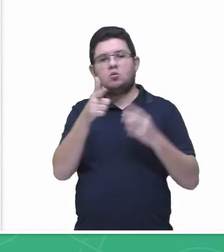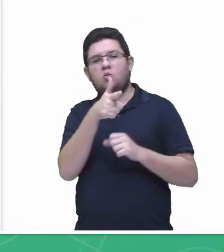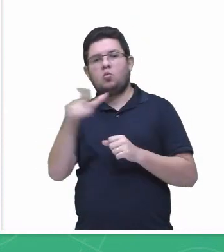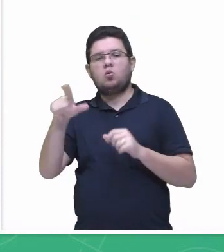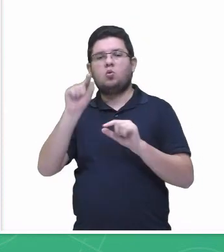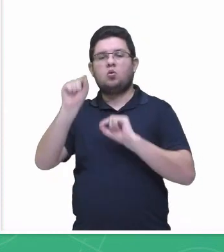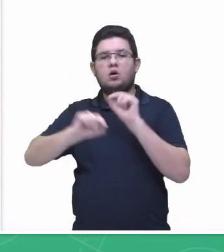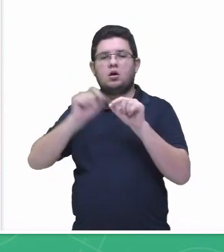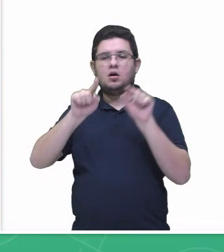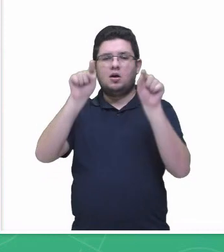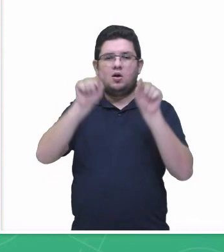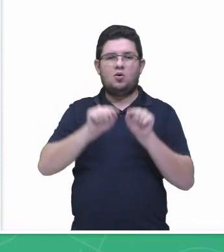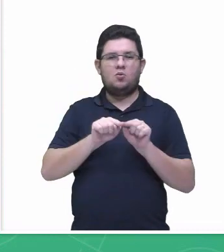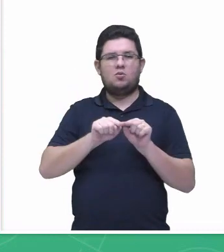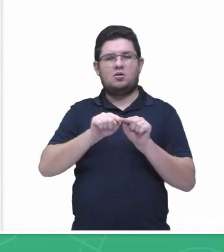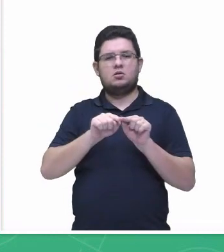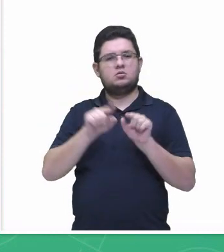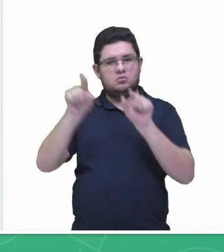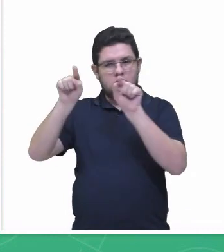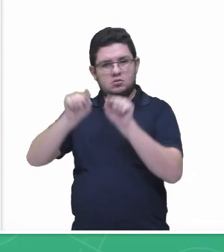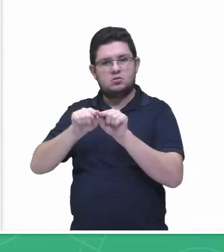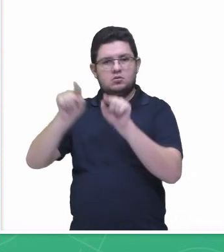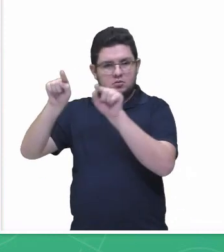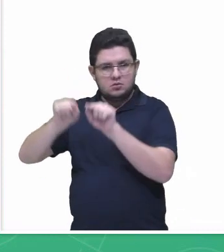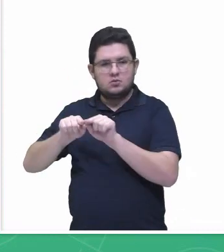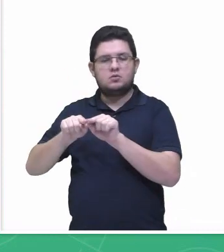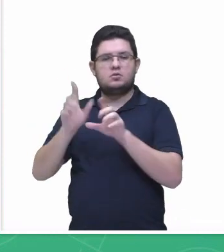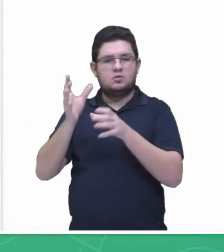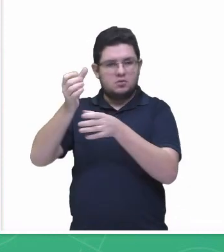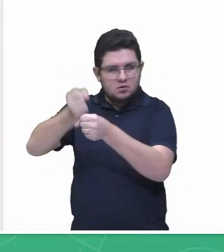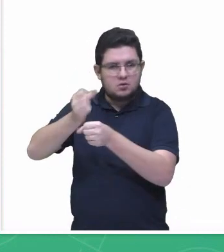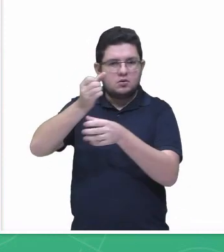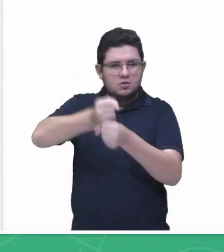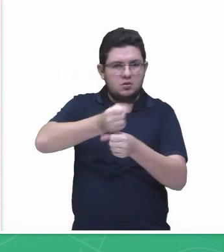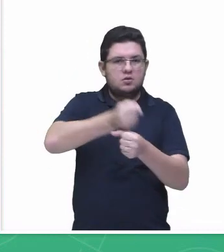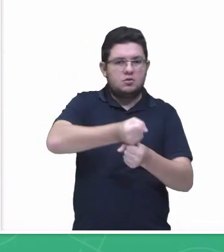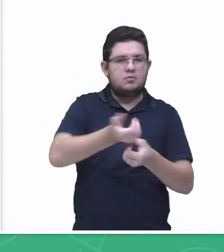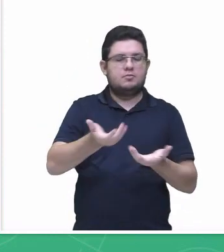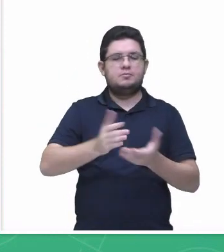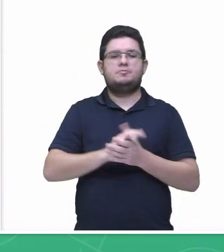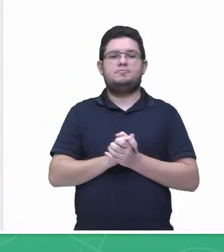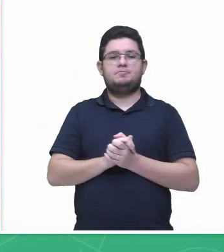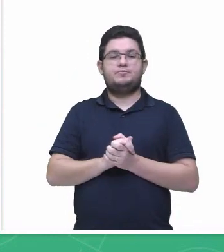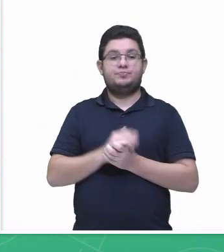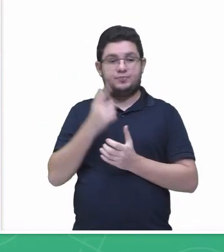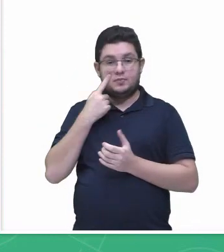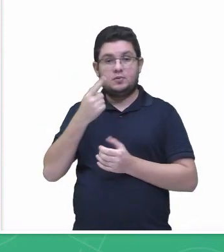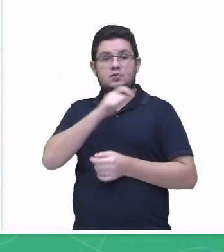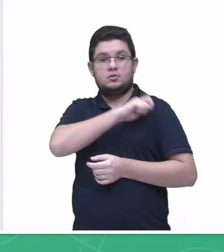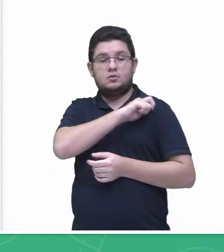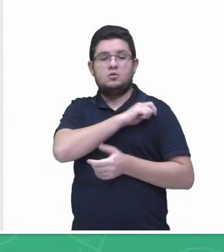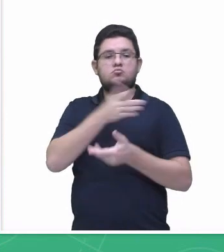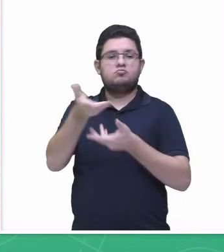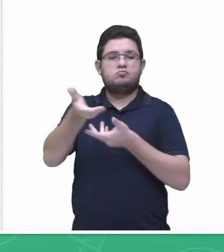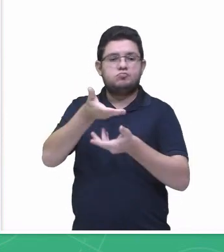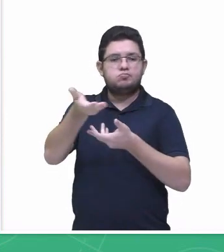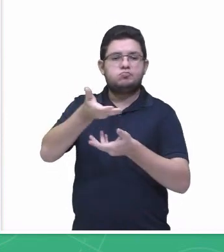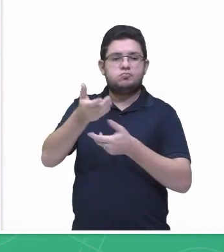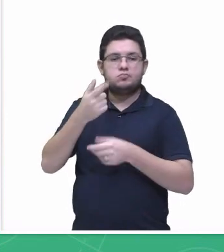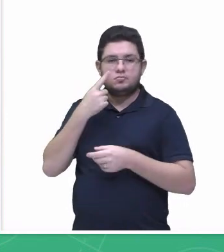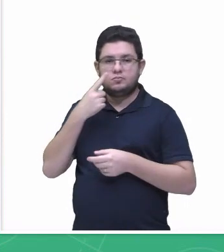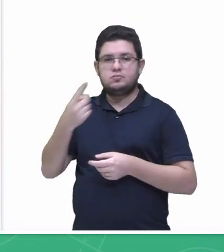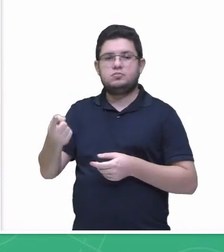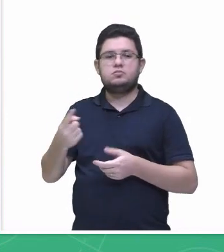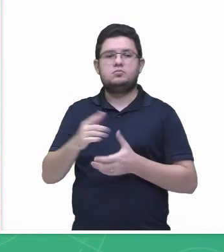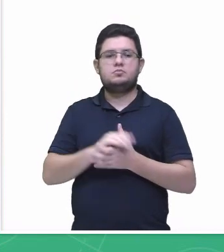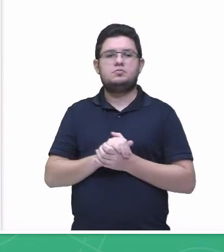equações para que a gente possa trabalhar com todas elas juntas, tá bom? Vamos ver se temos alguma participação, acompanhe comigo aqui. Nós